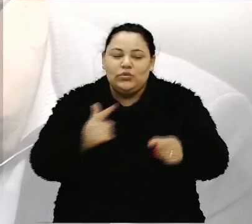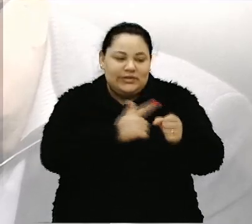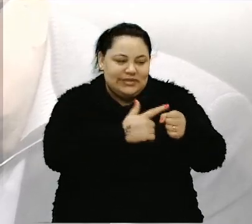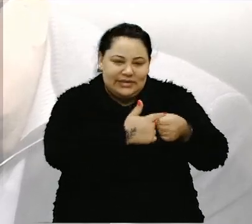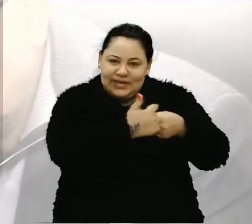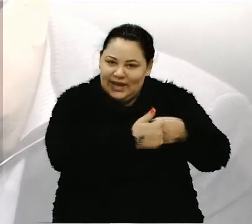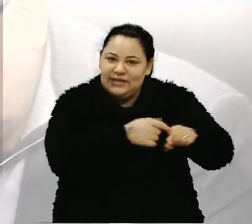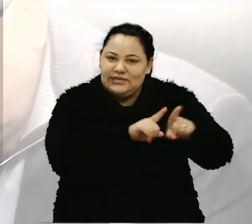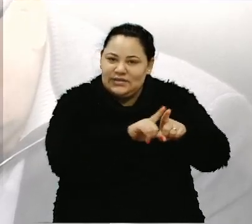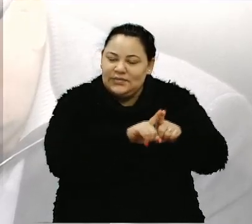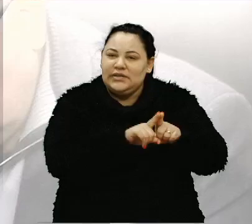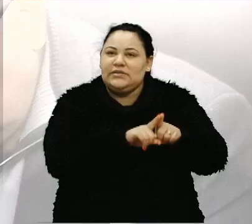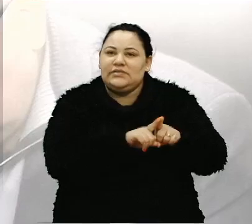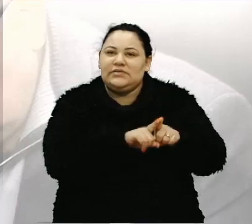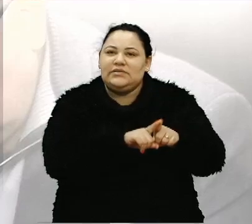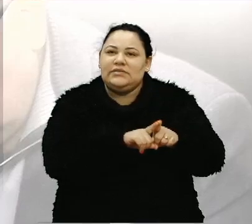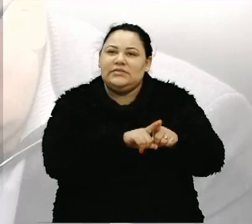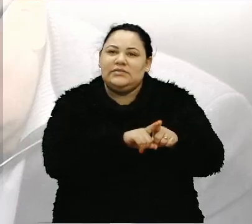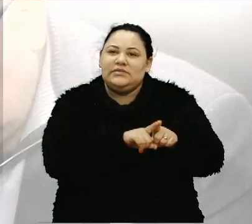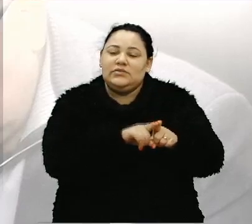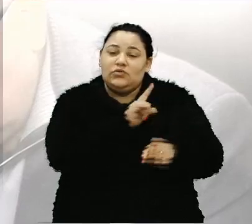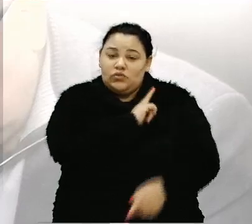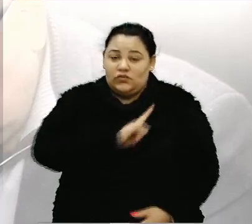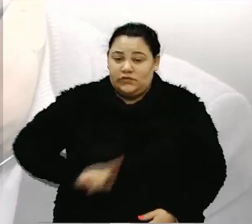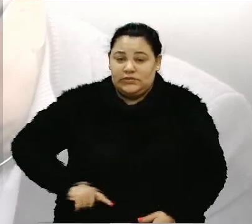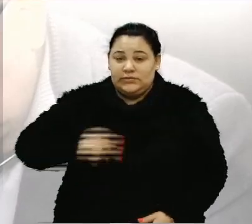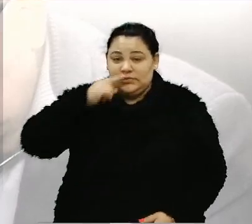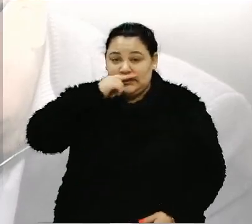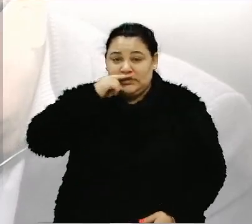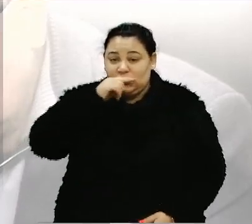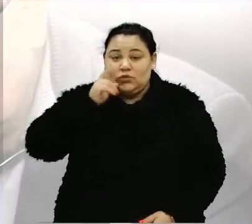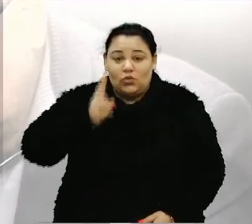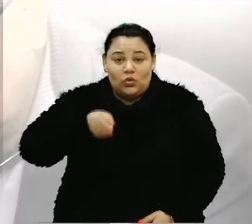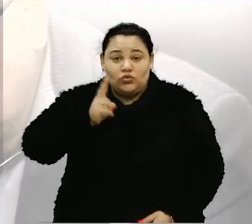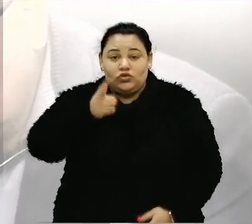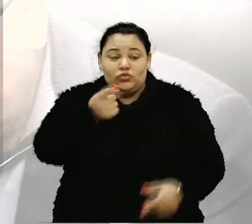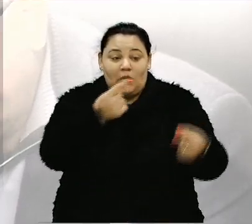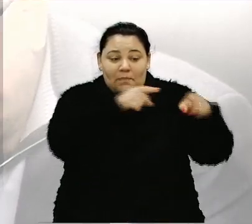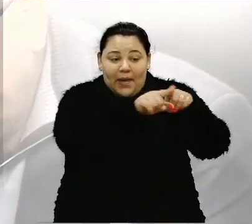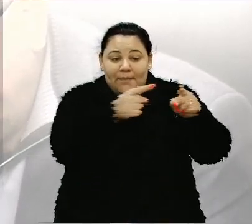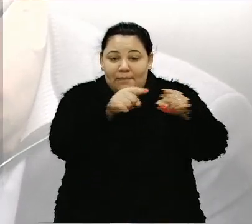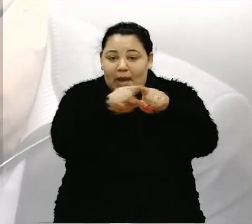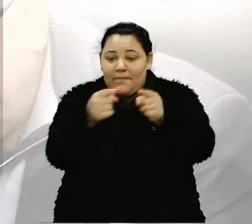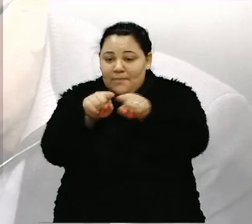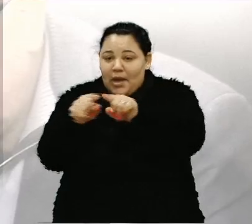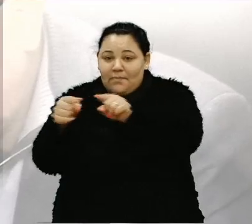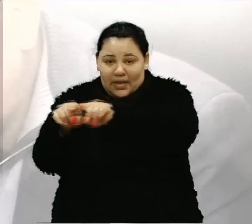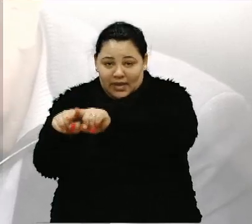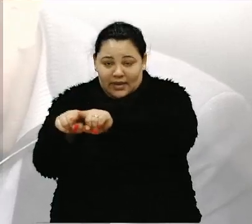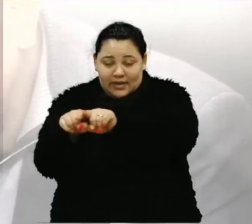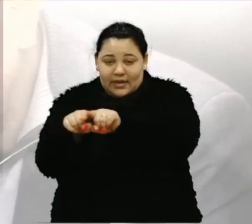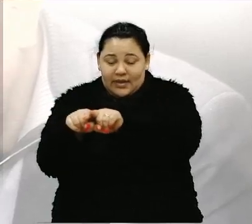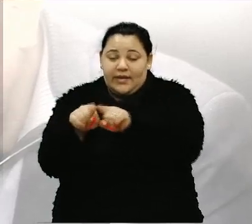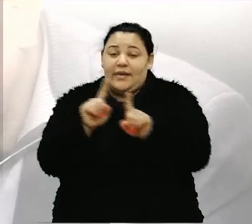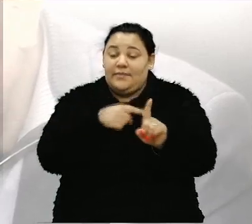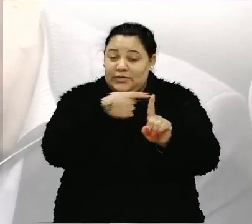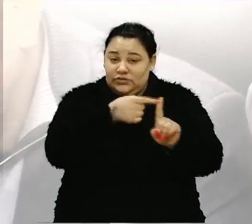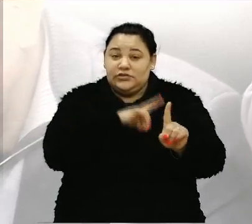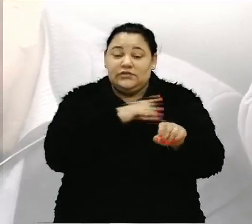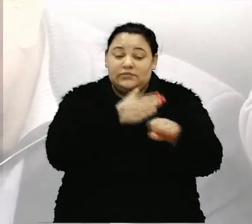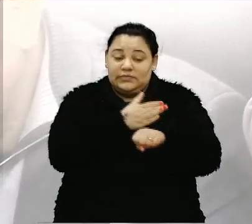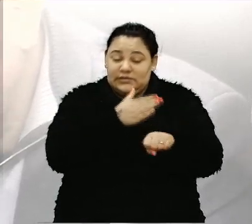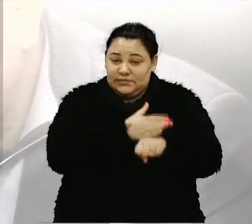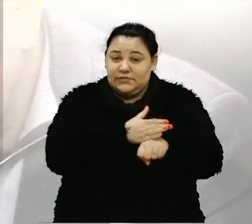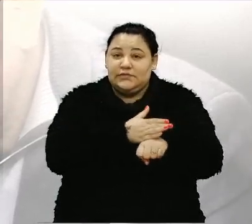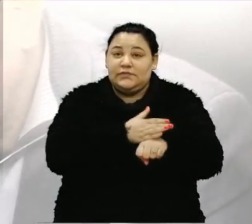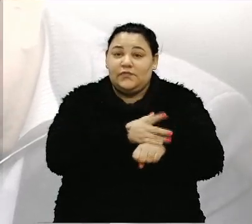Rose, na sequência, o governo Sartori manteve essas parcerias. E mais que isso, nós tivemos uma participação muito forte na rede